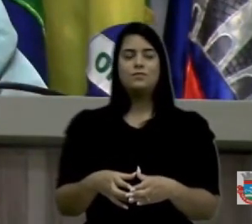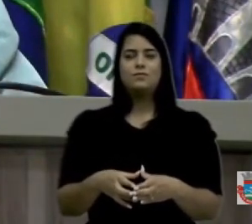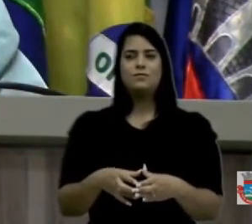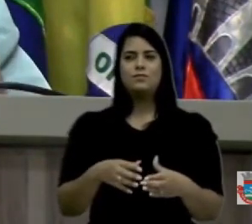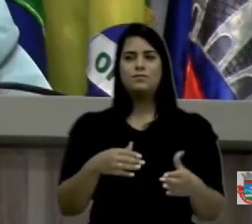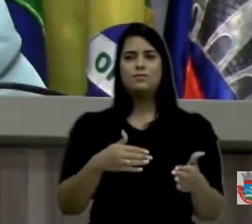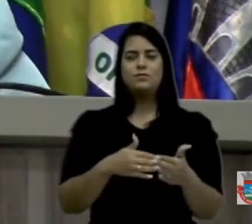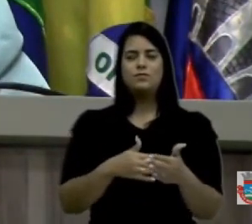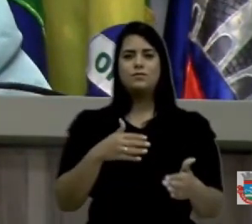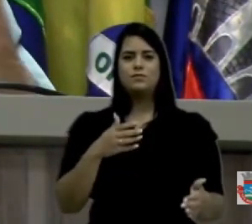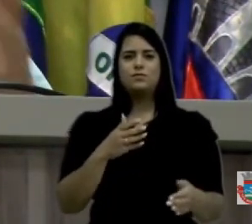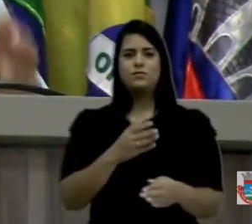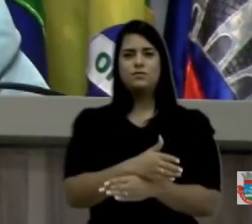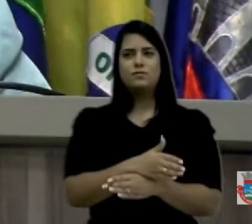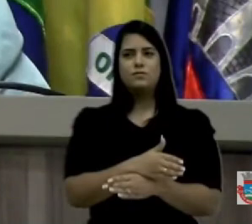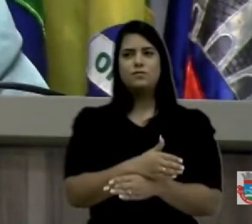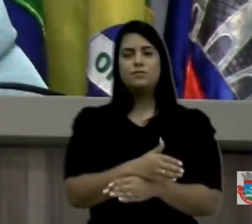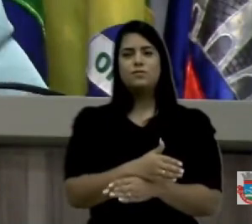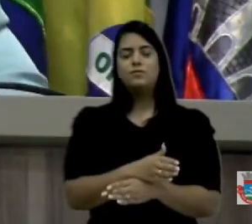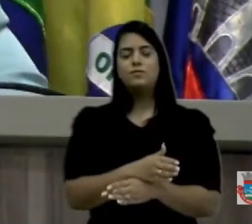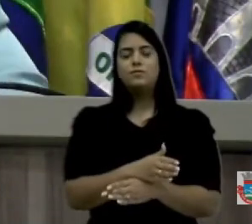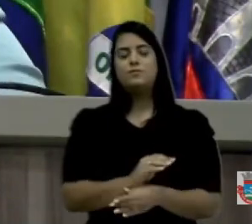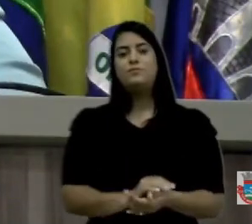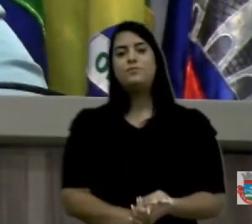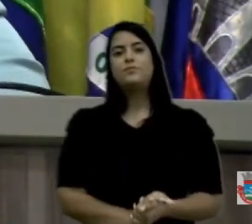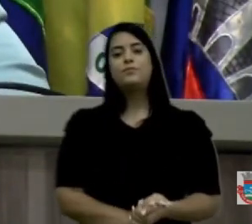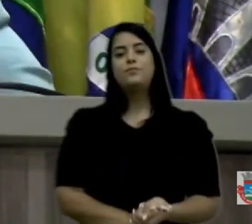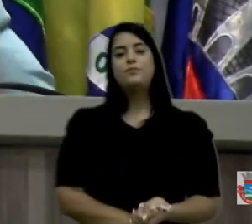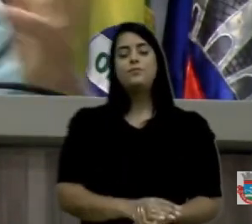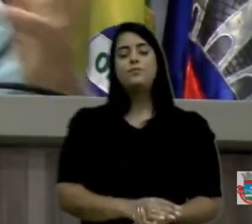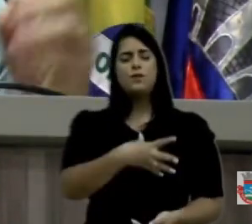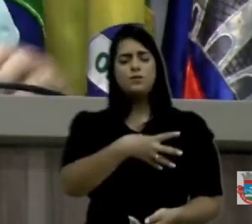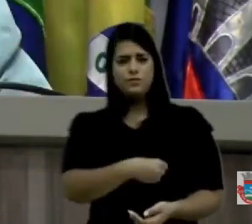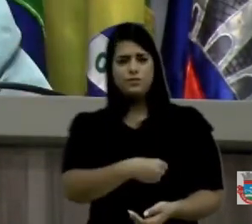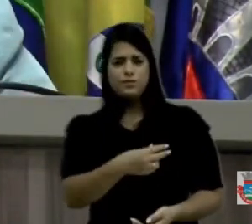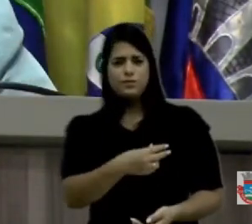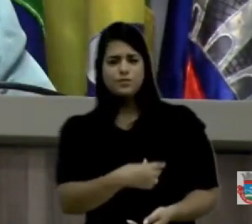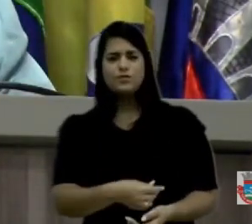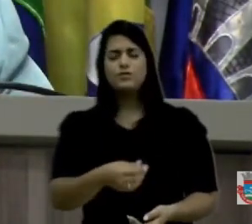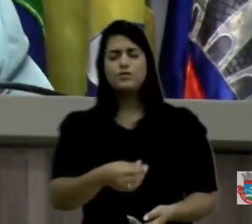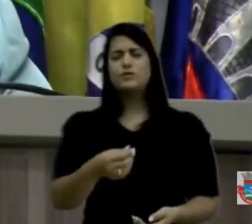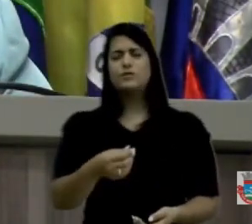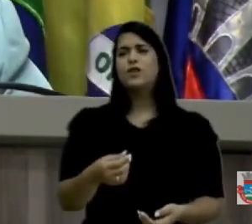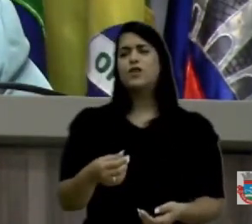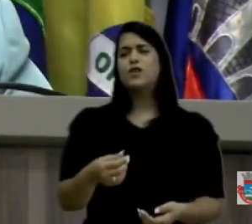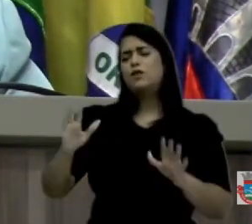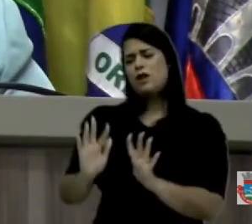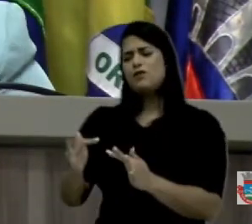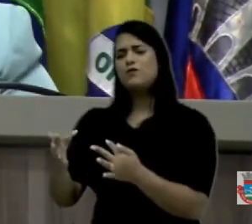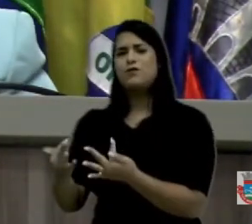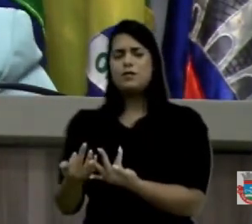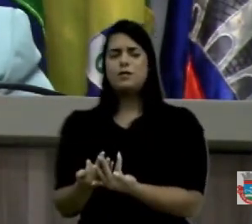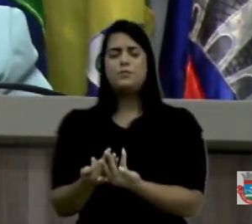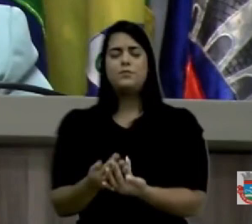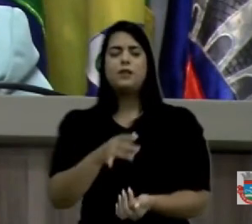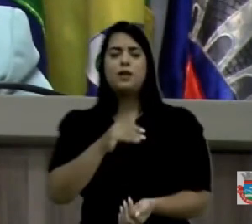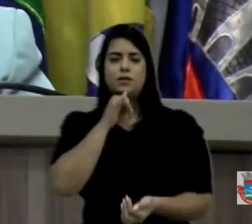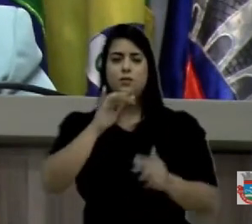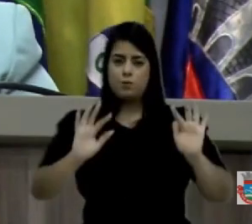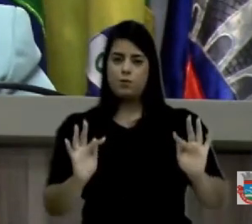seus filhos leva sua mãe seu irmão e fica lá que é bem acolhido ali naquele camarote e a gente vê a